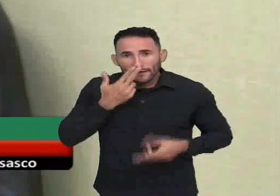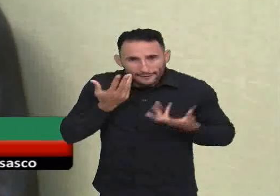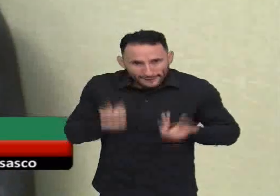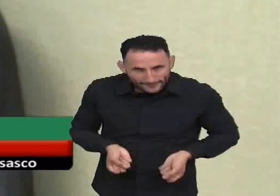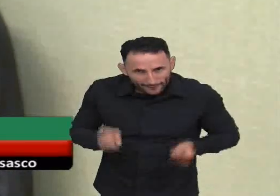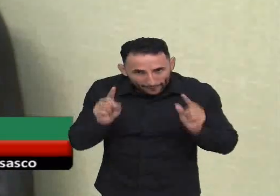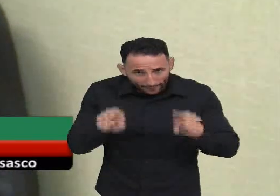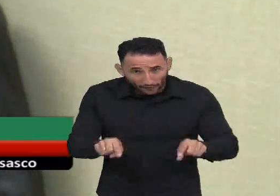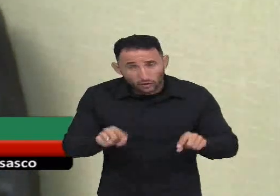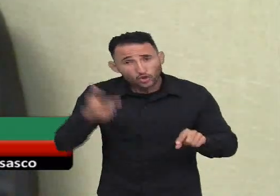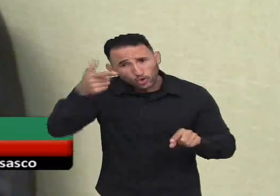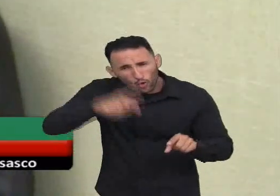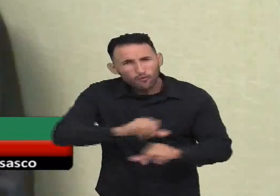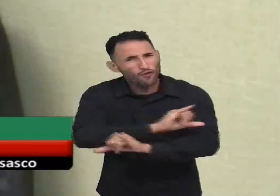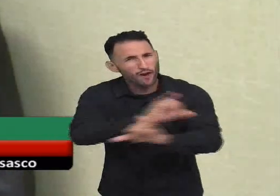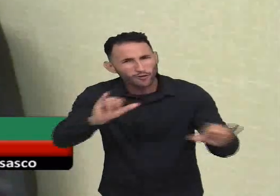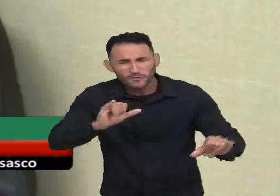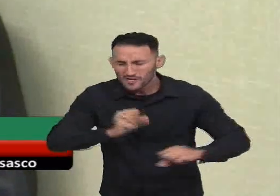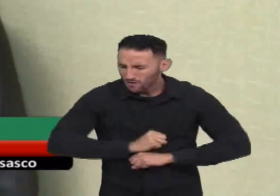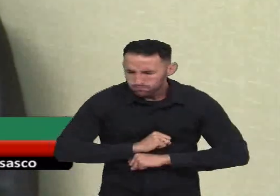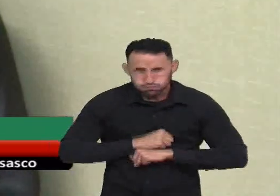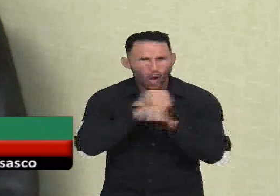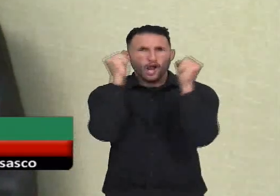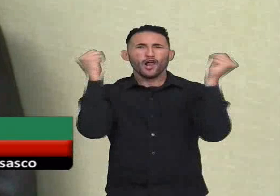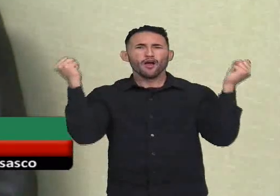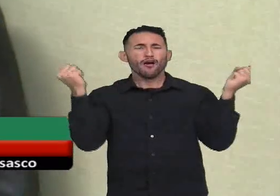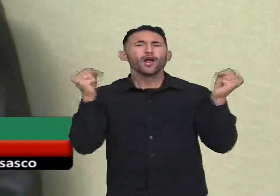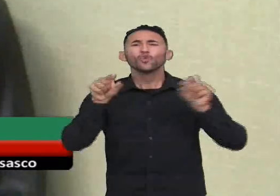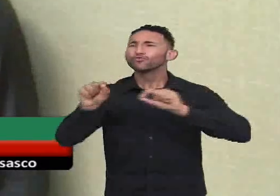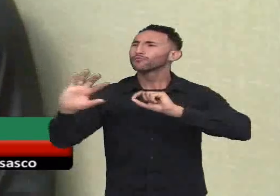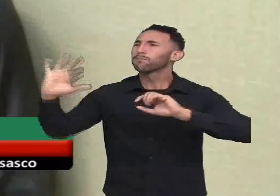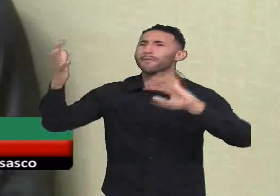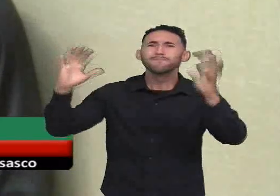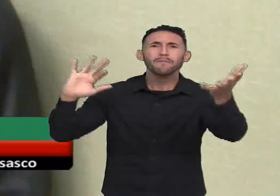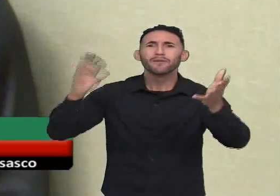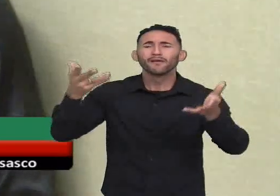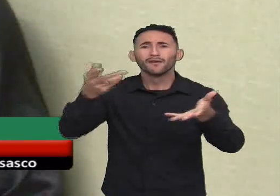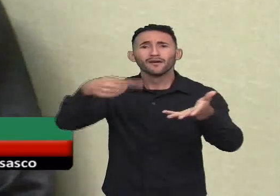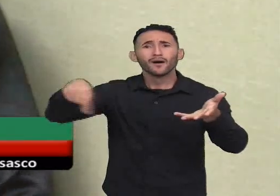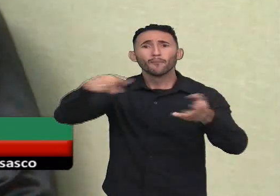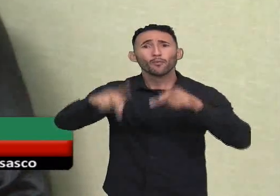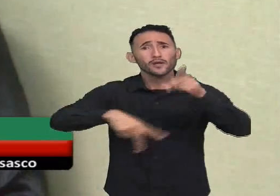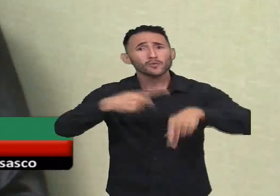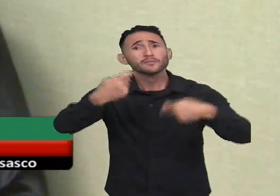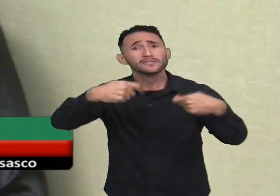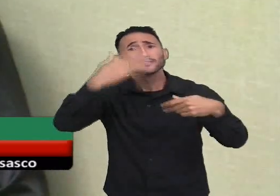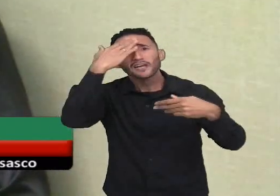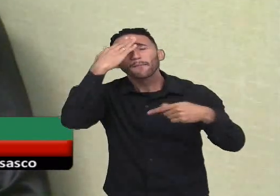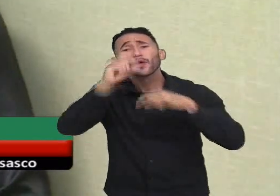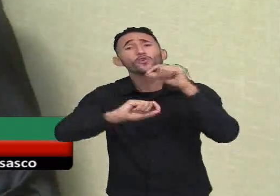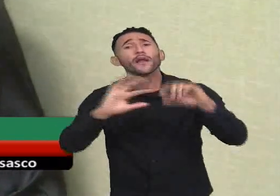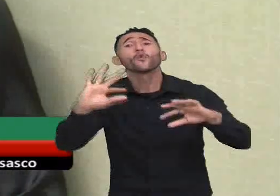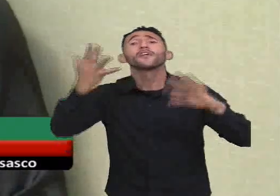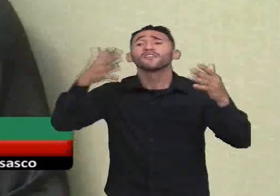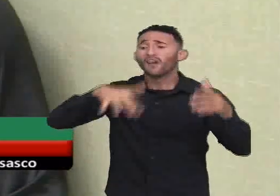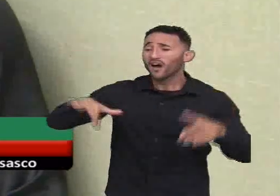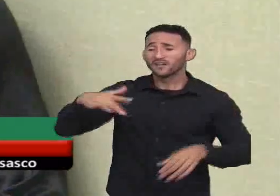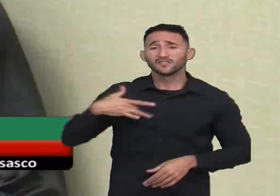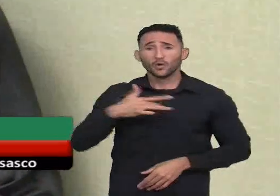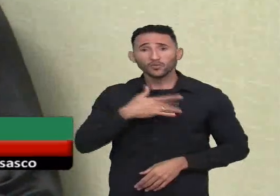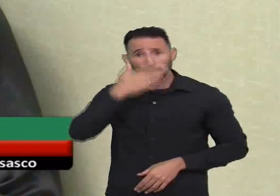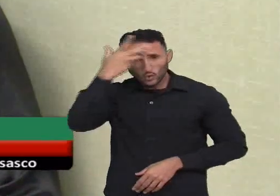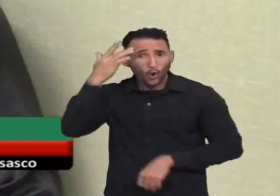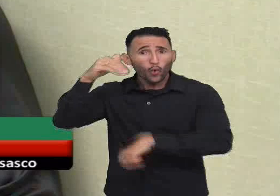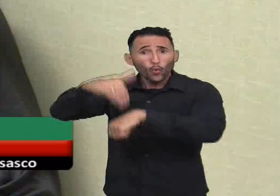minha indignação, minha revolta com tudo isso que está acontecendo. É necessário que a população saiba o que está acontecendo na saúde e que os